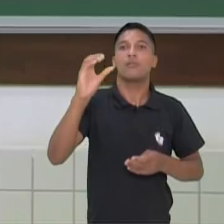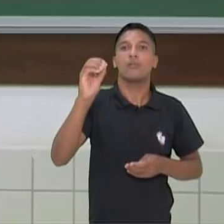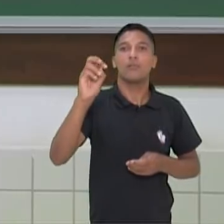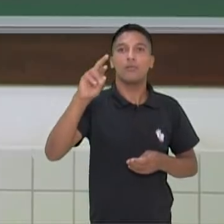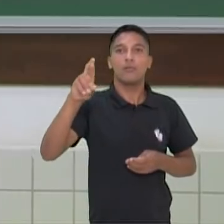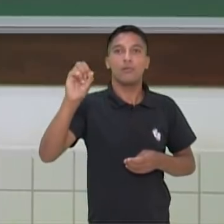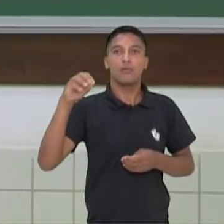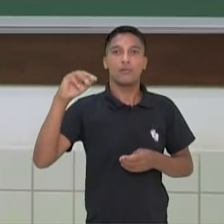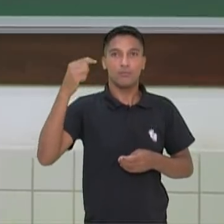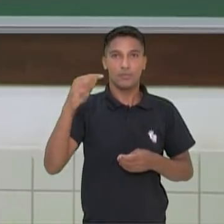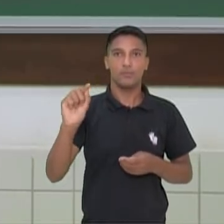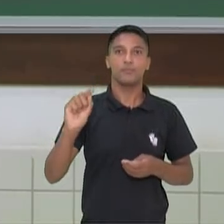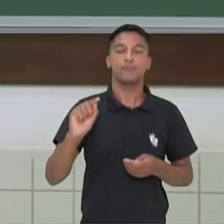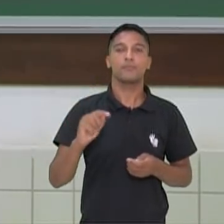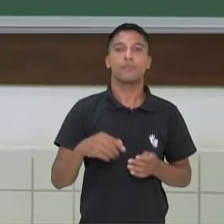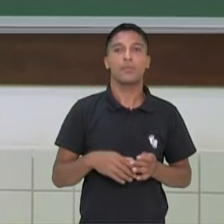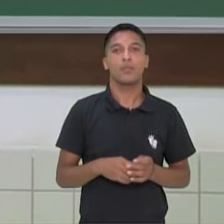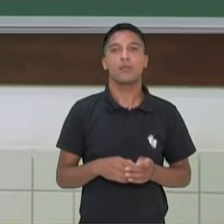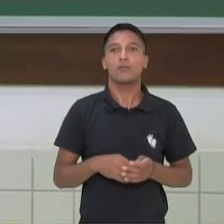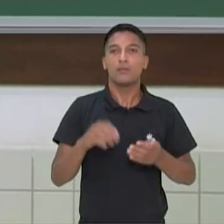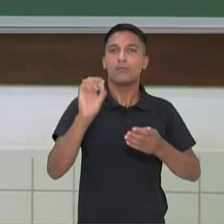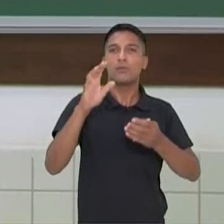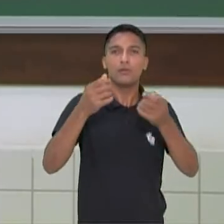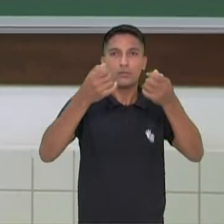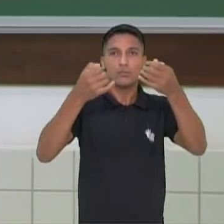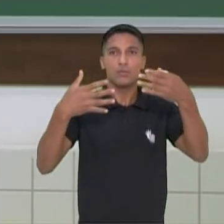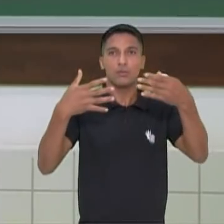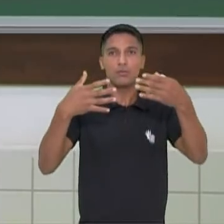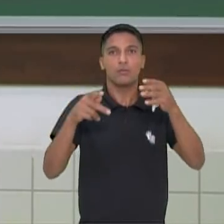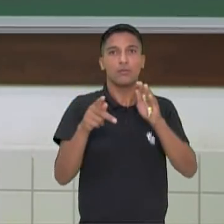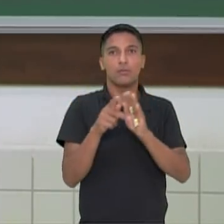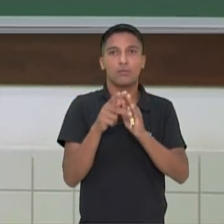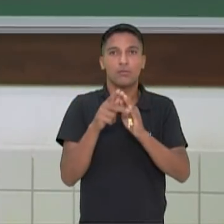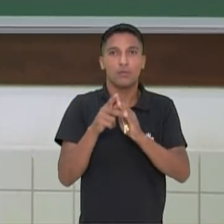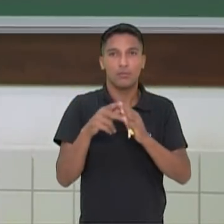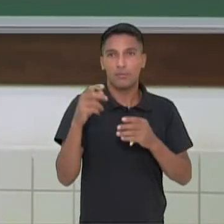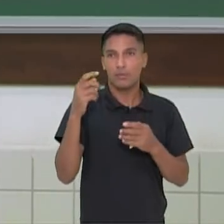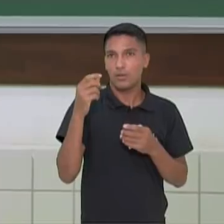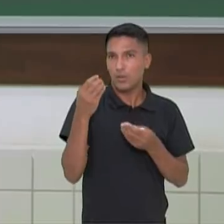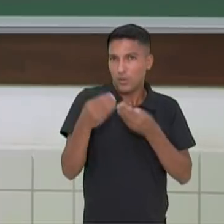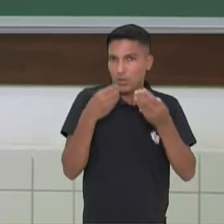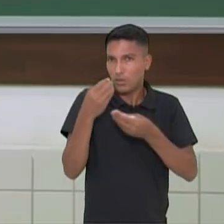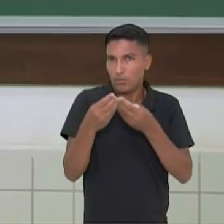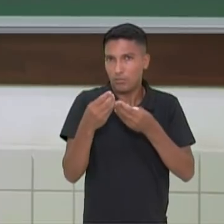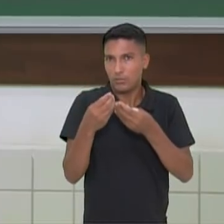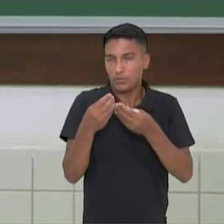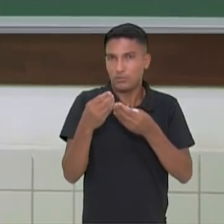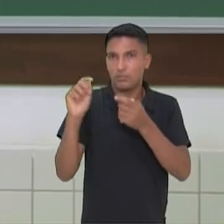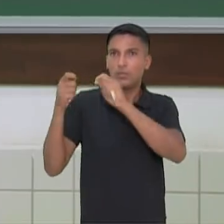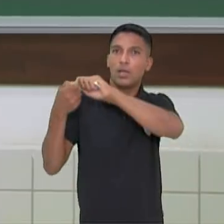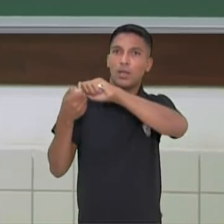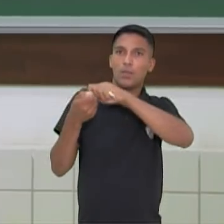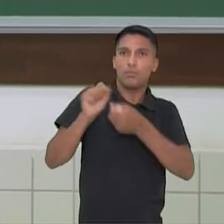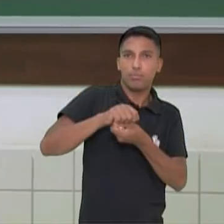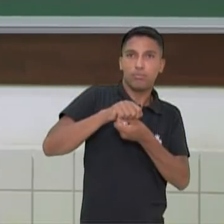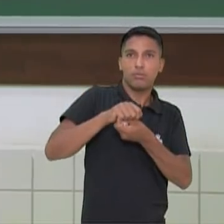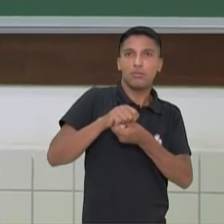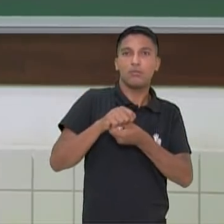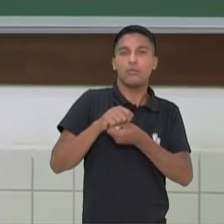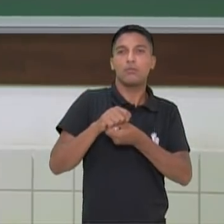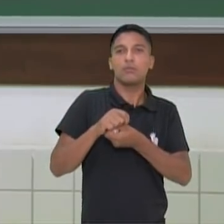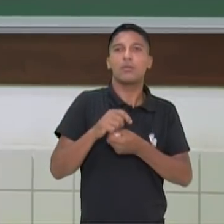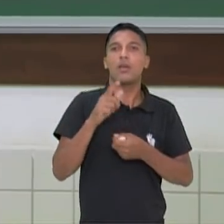no começo da aula eu falei da questão das piscinas, então das piscinas, dessa ideia de andar de skate nas piscinas, é que saiu a